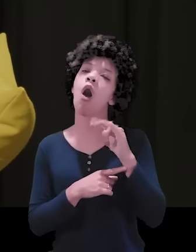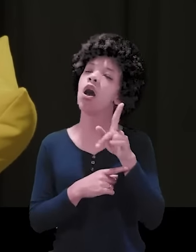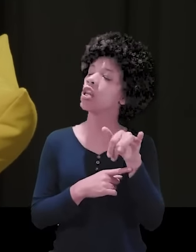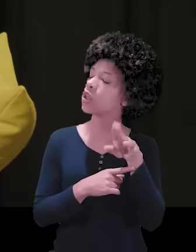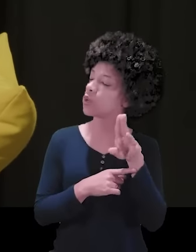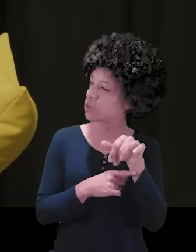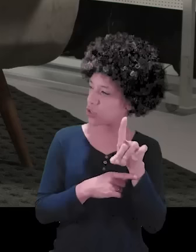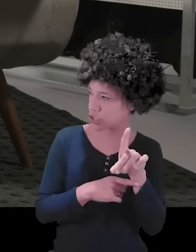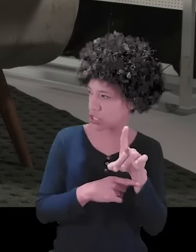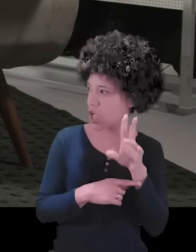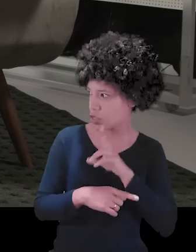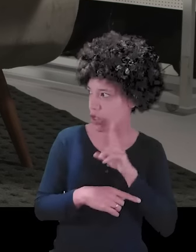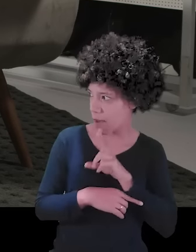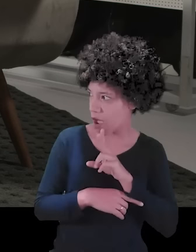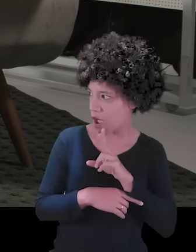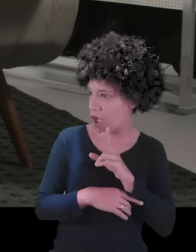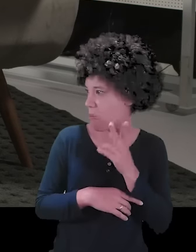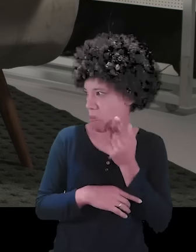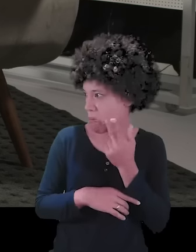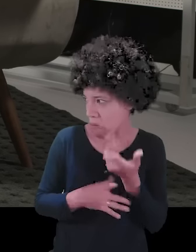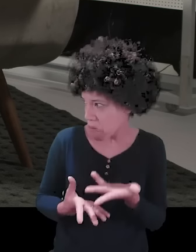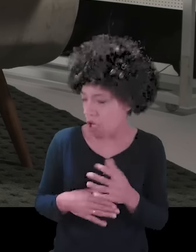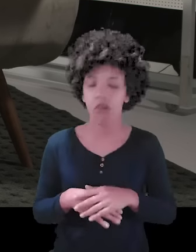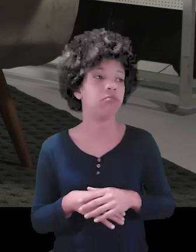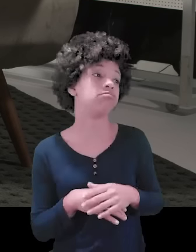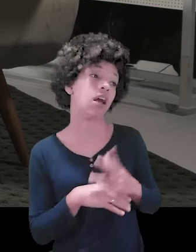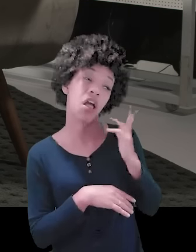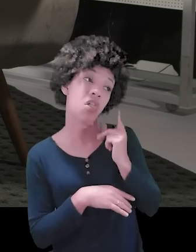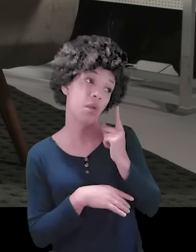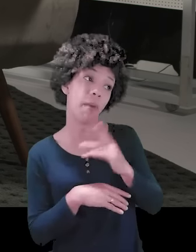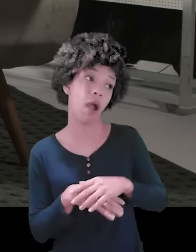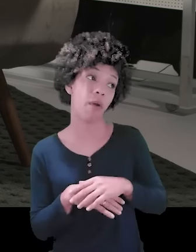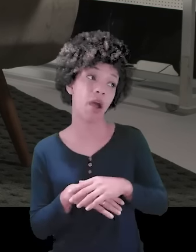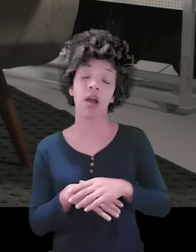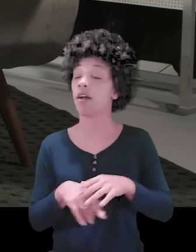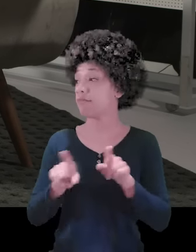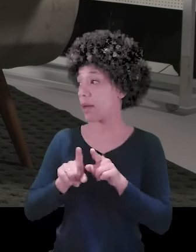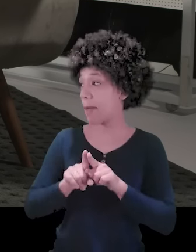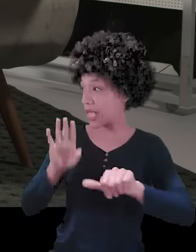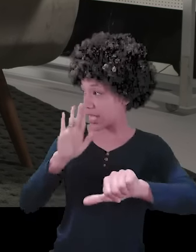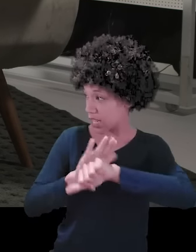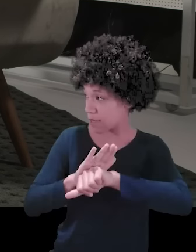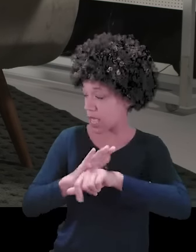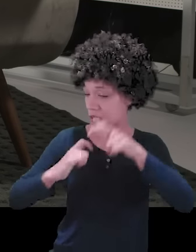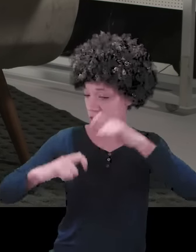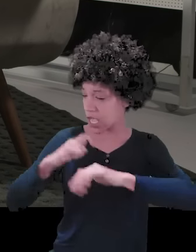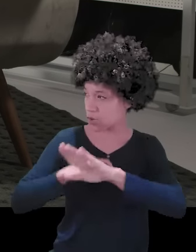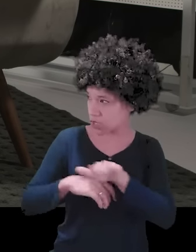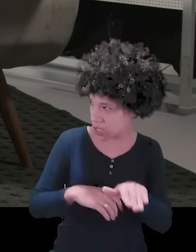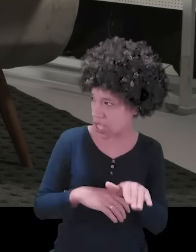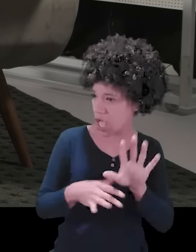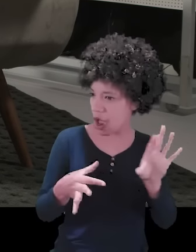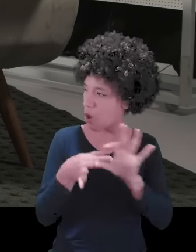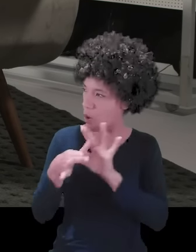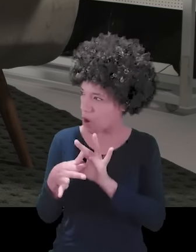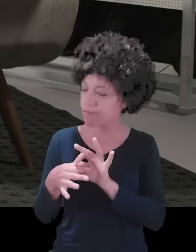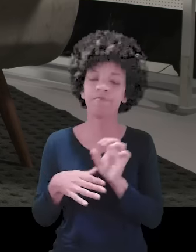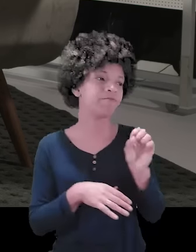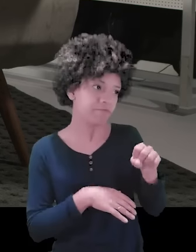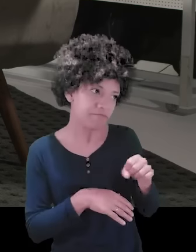isso é comum comum mas pedofilia está muito ligado à exploração sexual